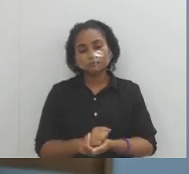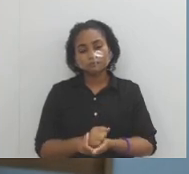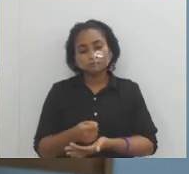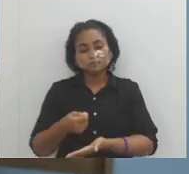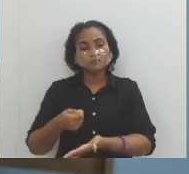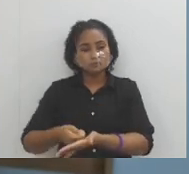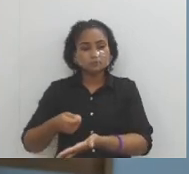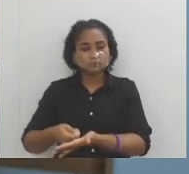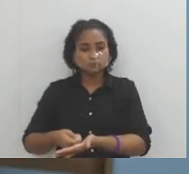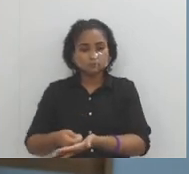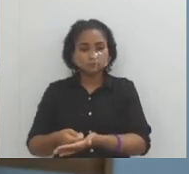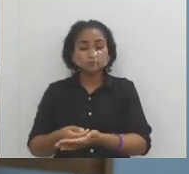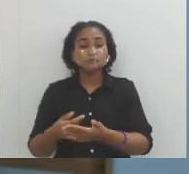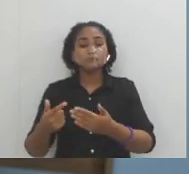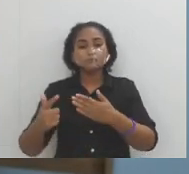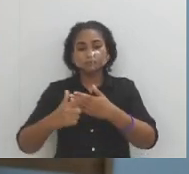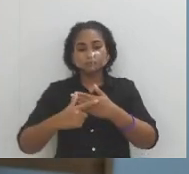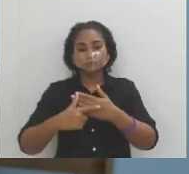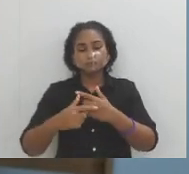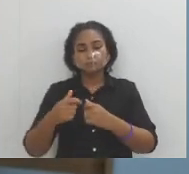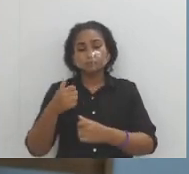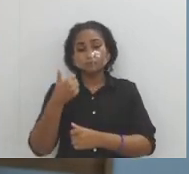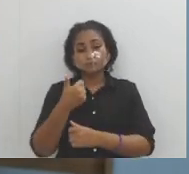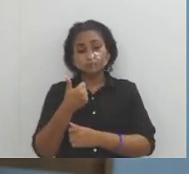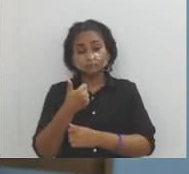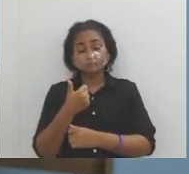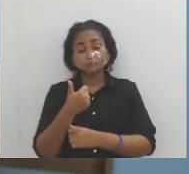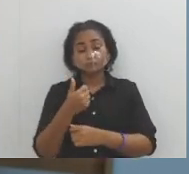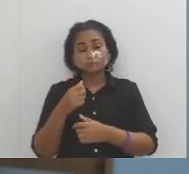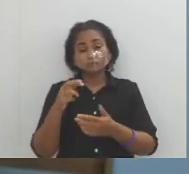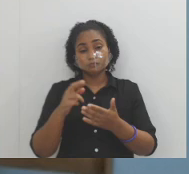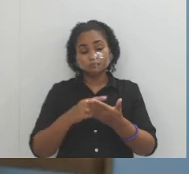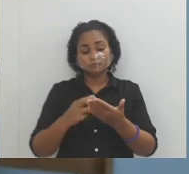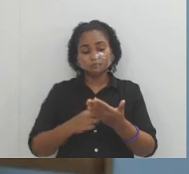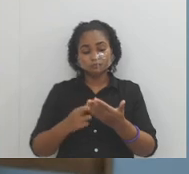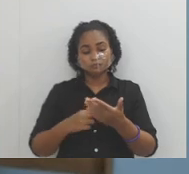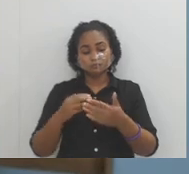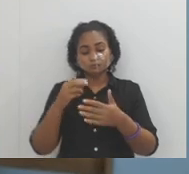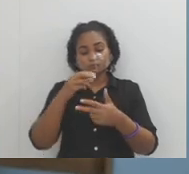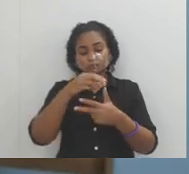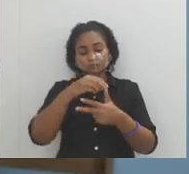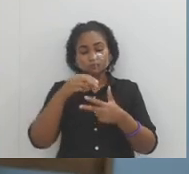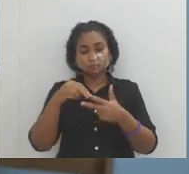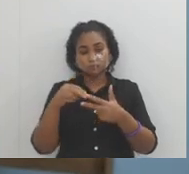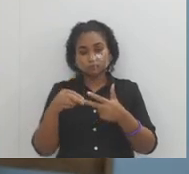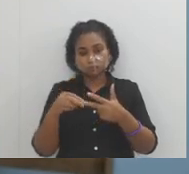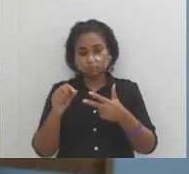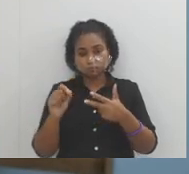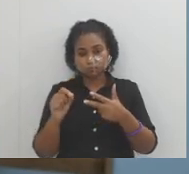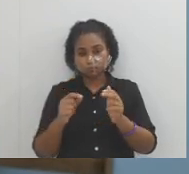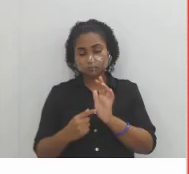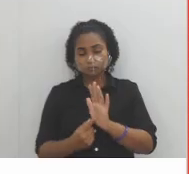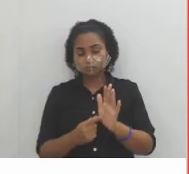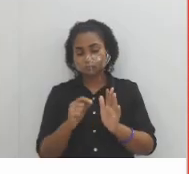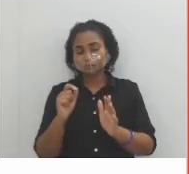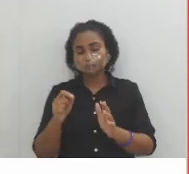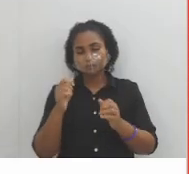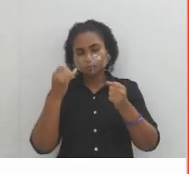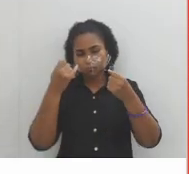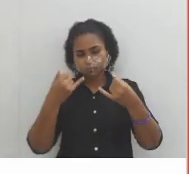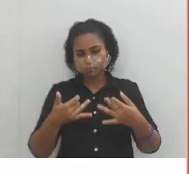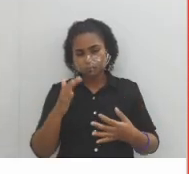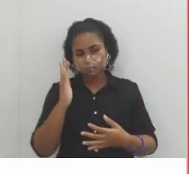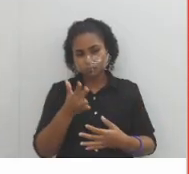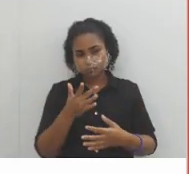exigido na competência 1 da redação do Enem, que a competência 1 da redação do Enem, ela trata de quê? Como nós já vimos